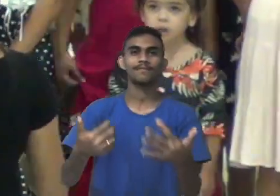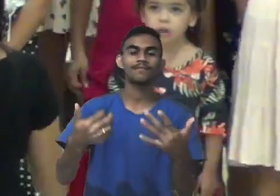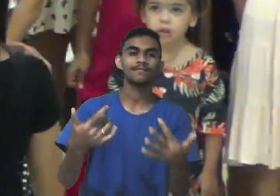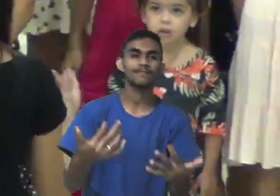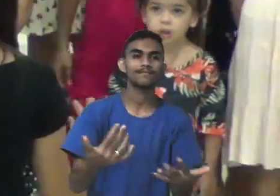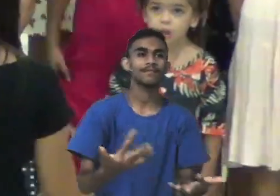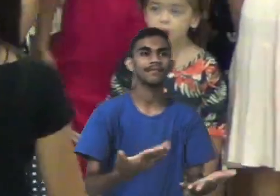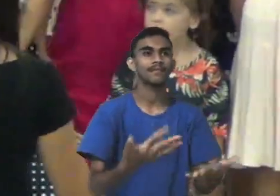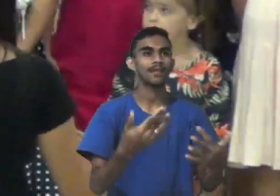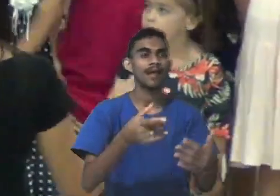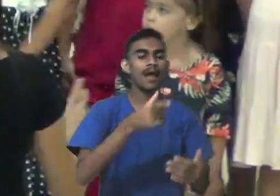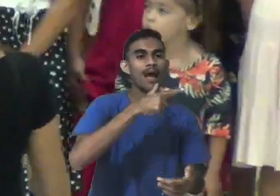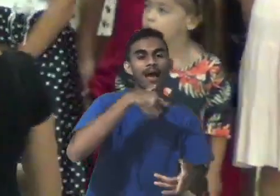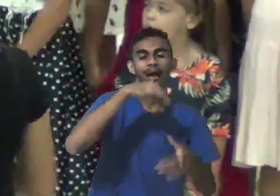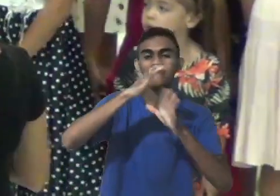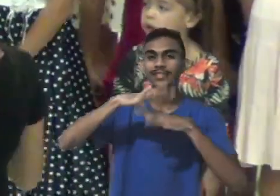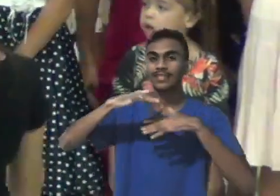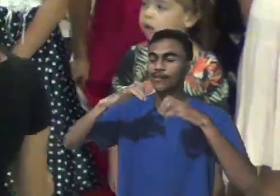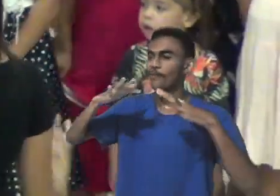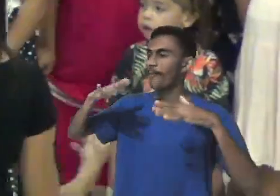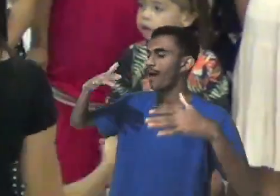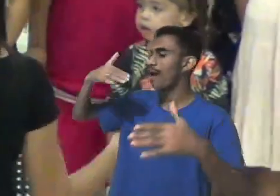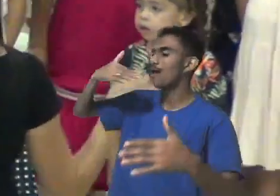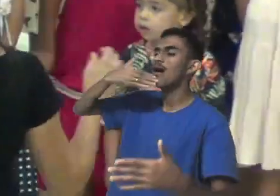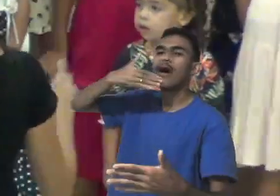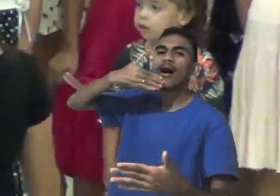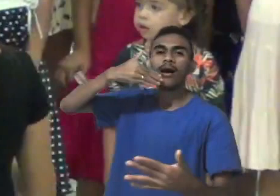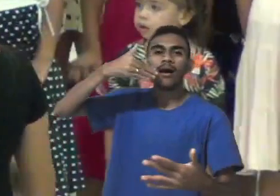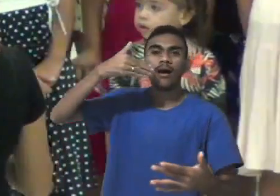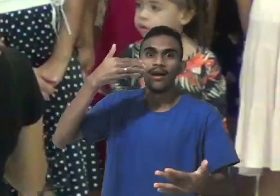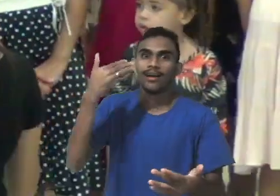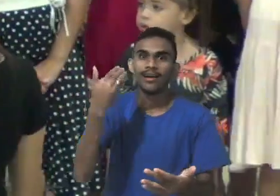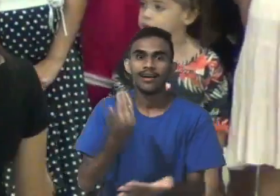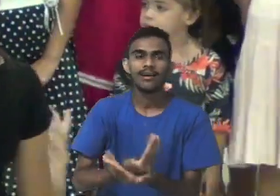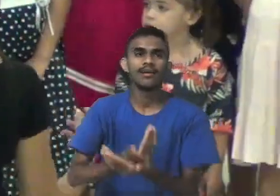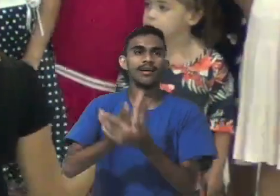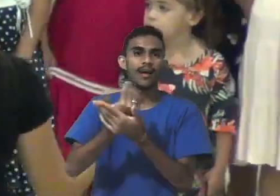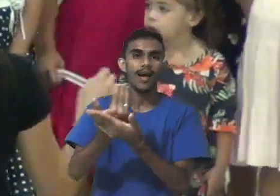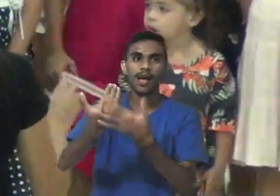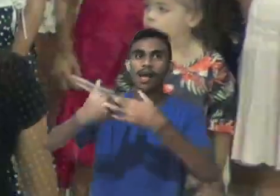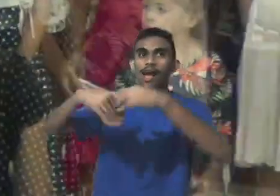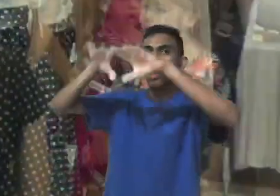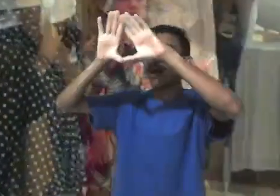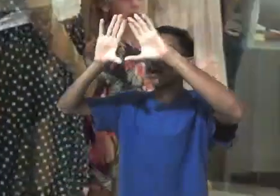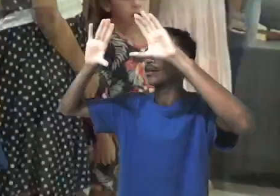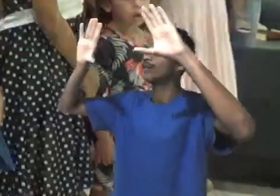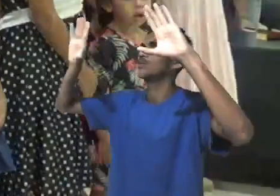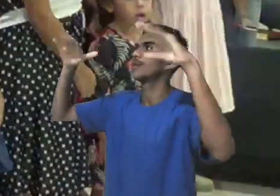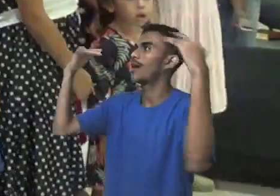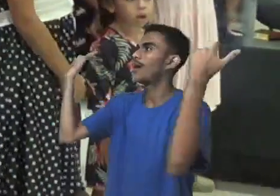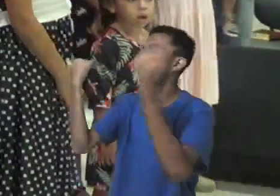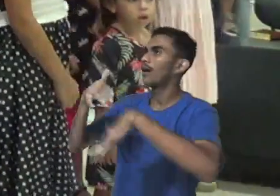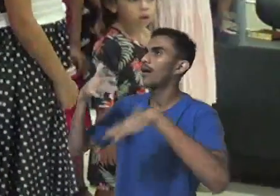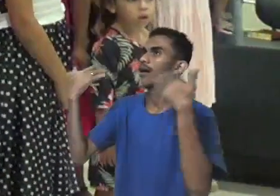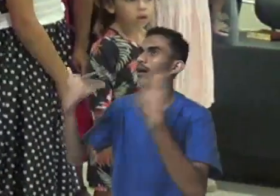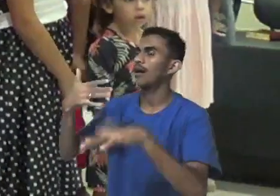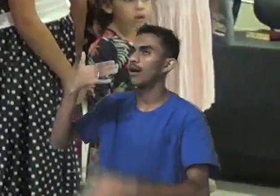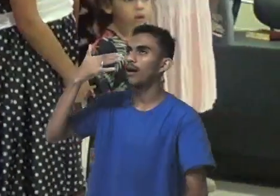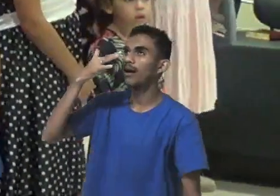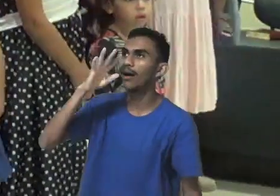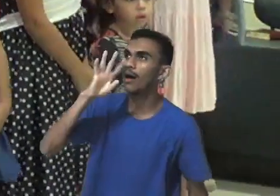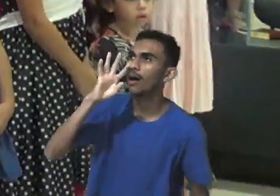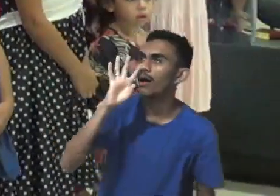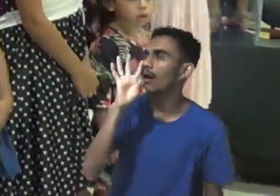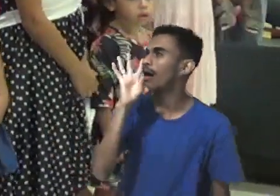poderia explicar. Se o mar já me extasia e o céu já